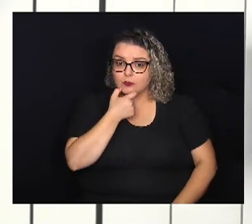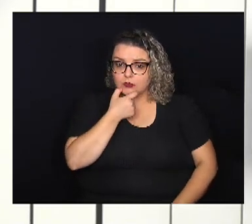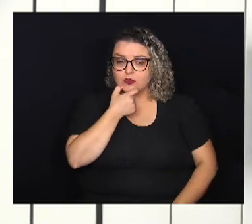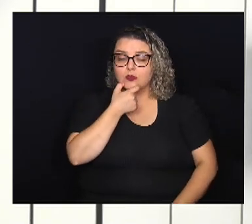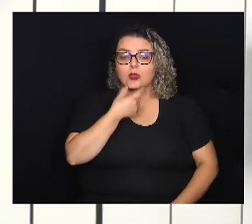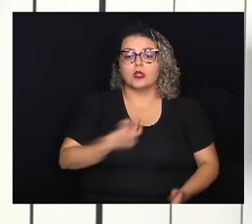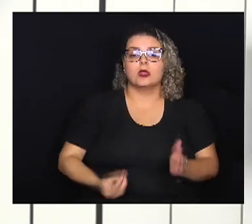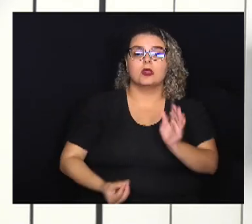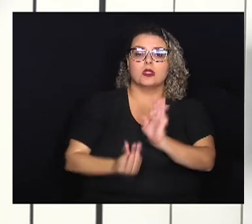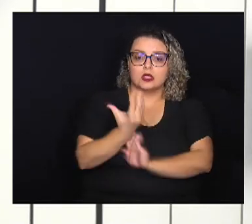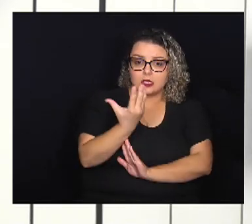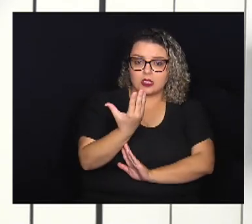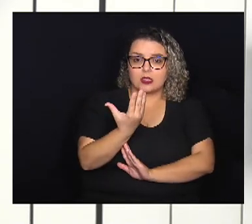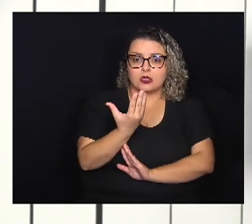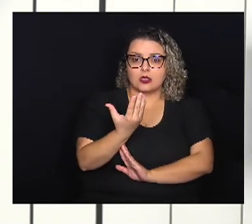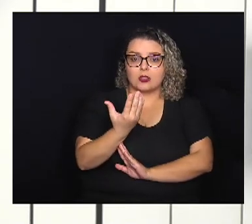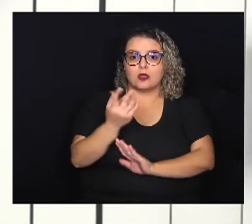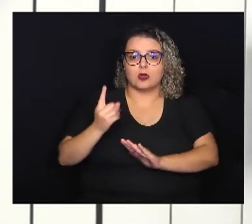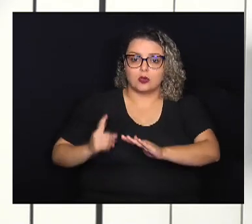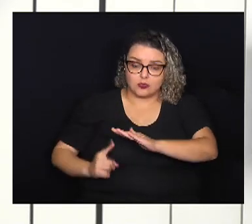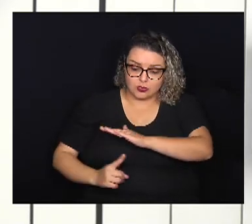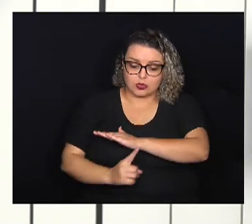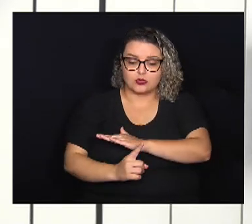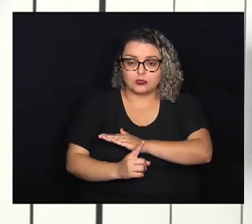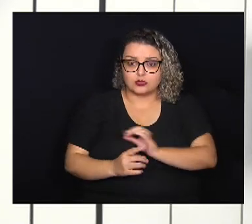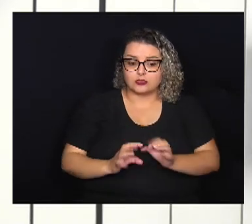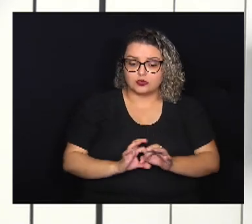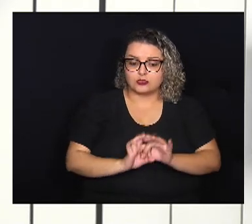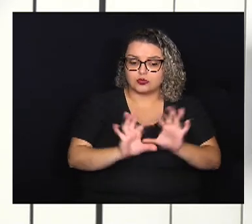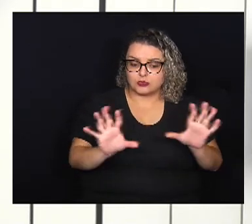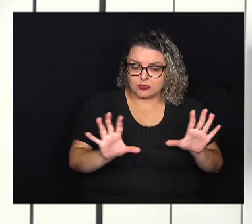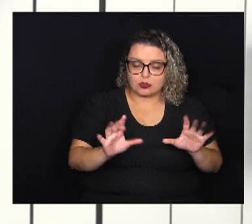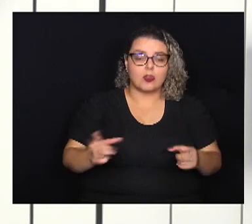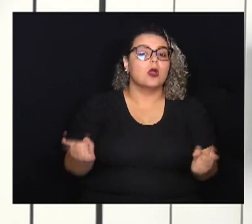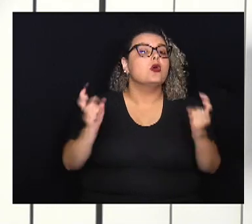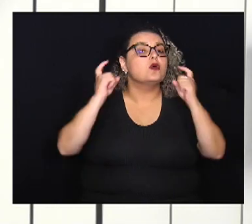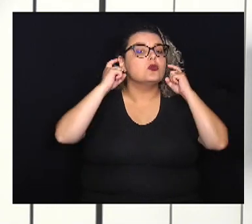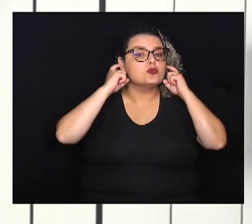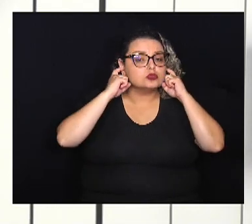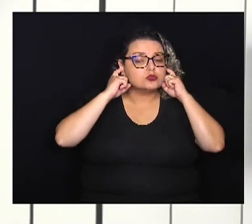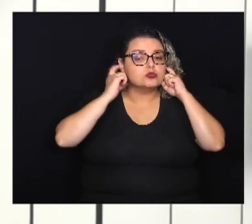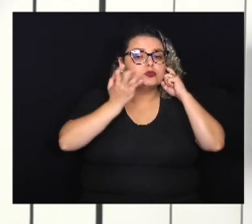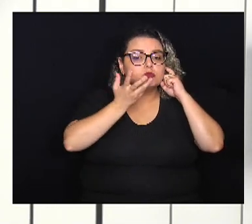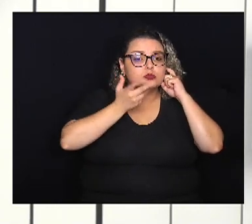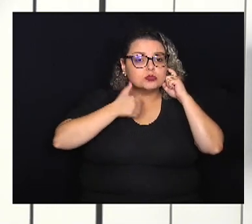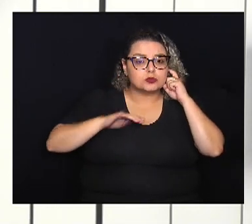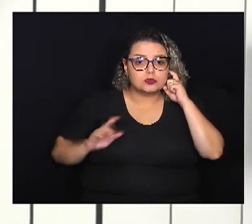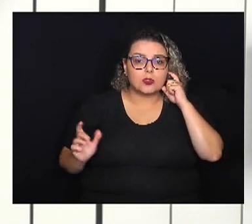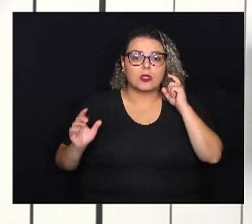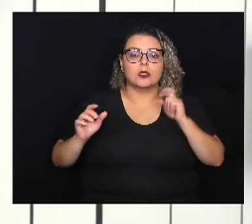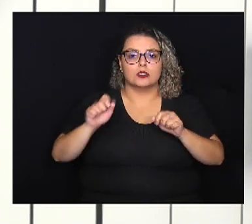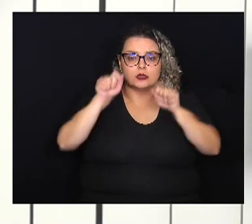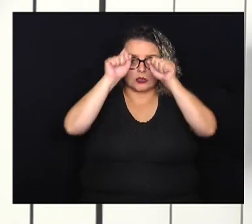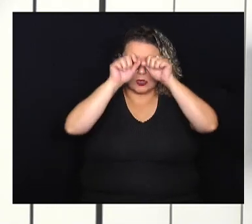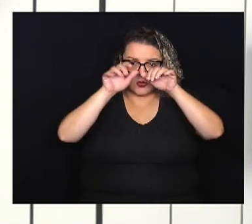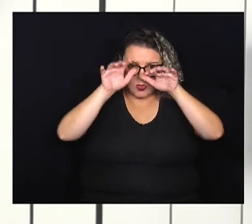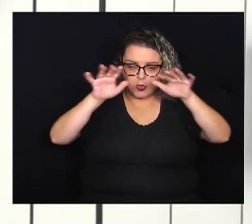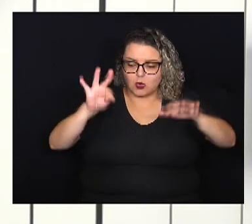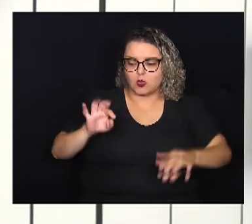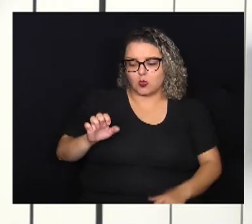estabelece o fornecimento gratuito de protetor auricular para as crianças com transtorno do